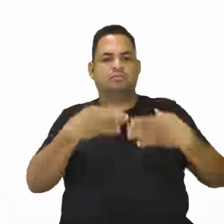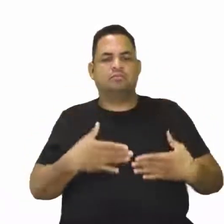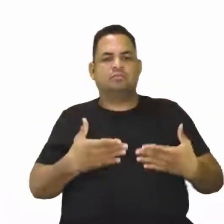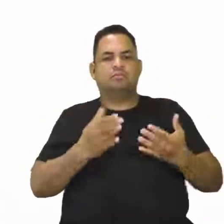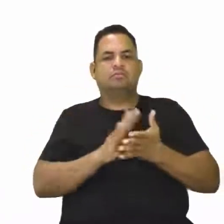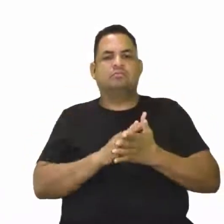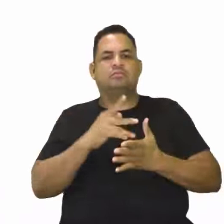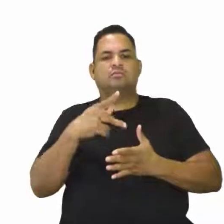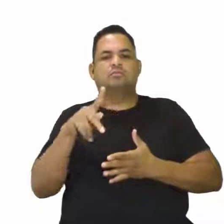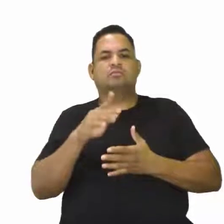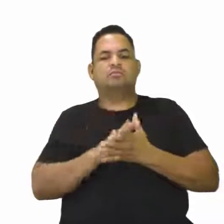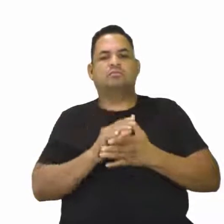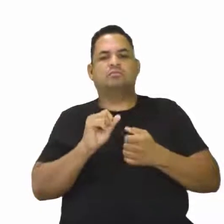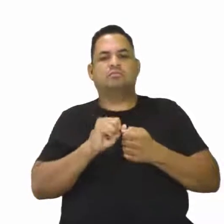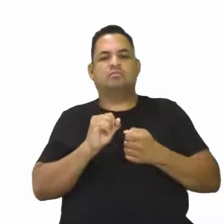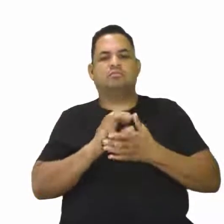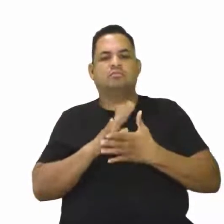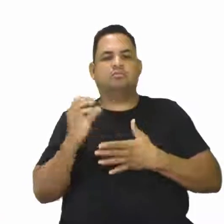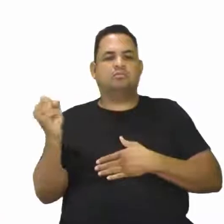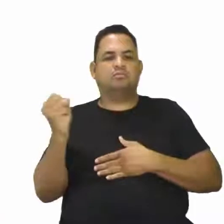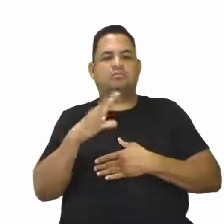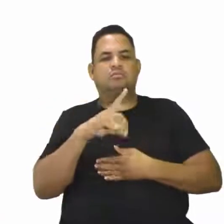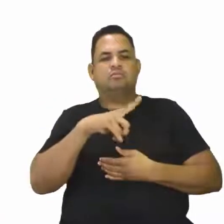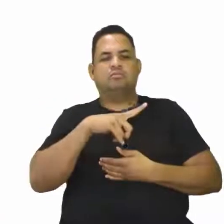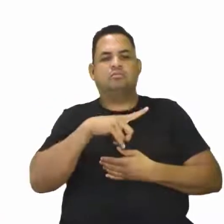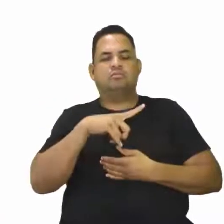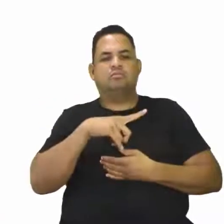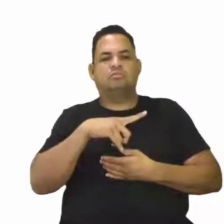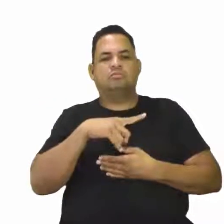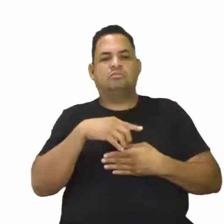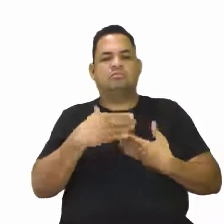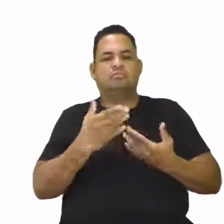Explicação para o feito de que os jovens tenham